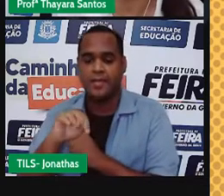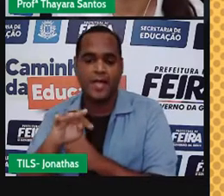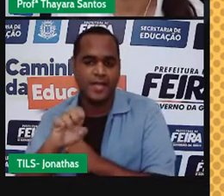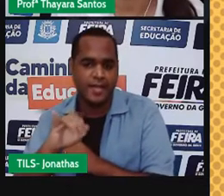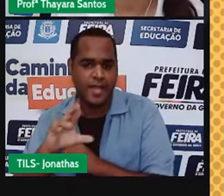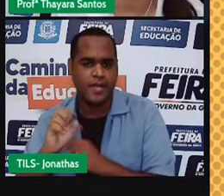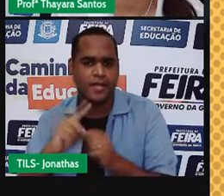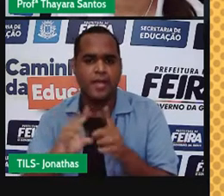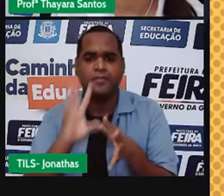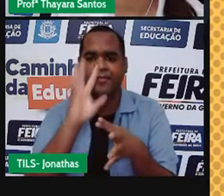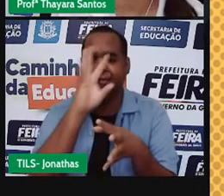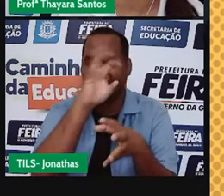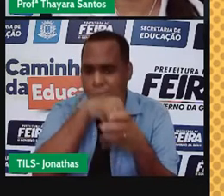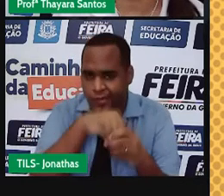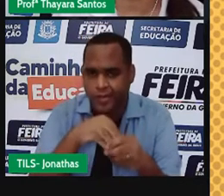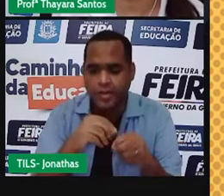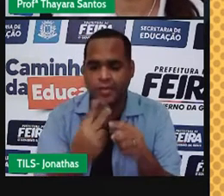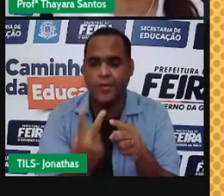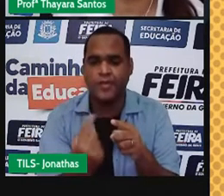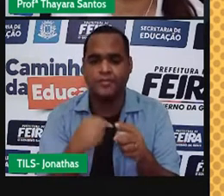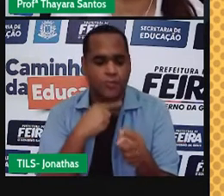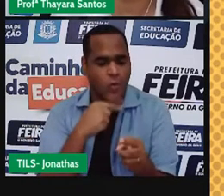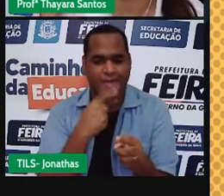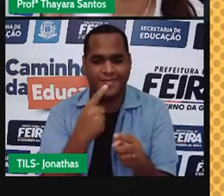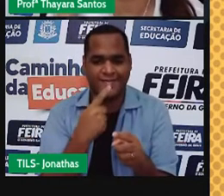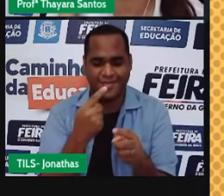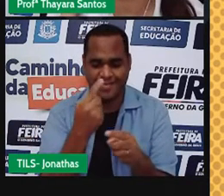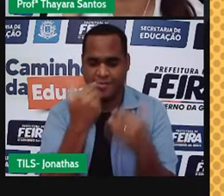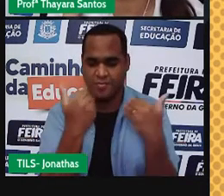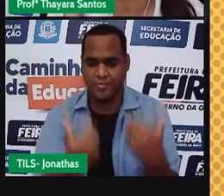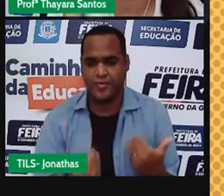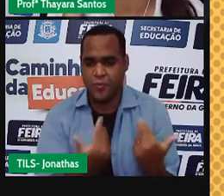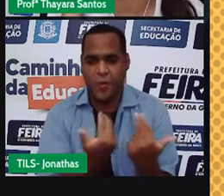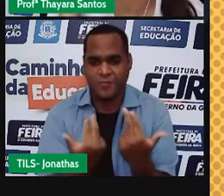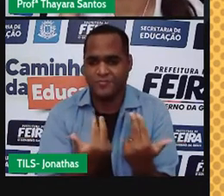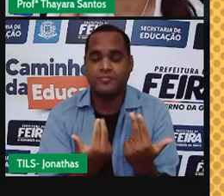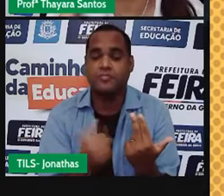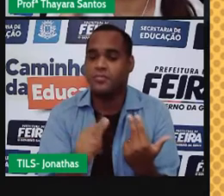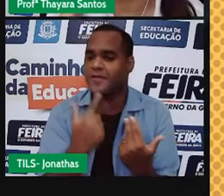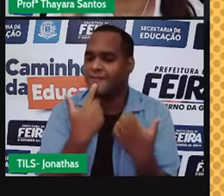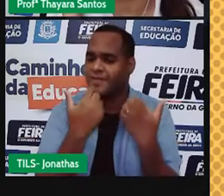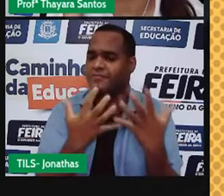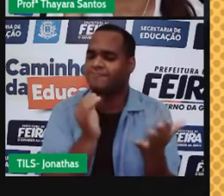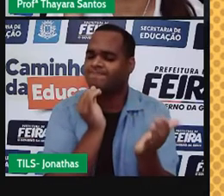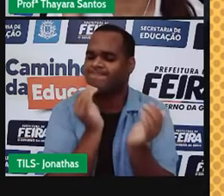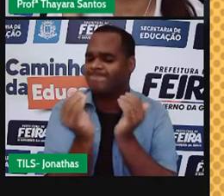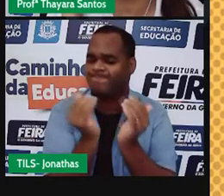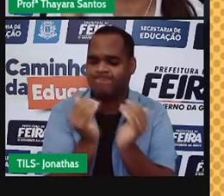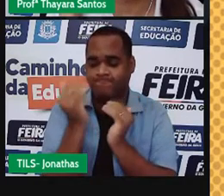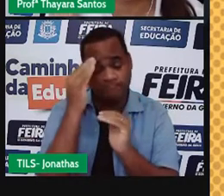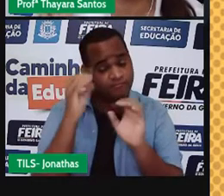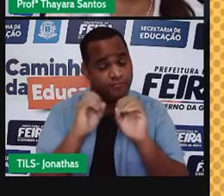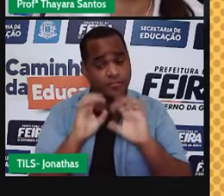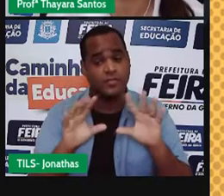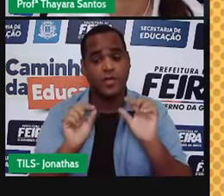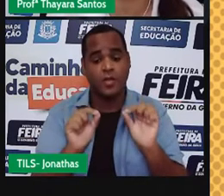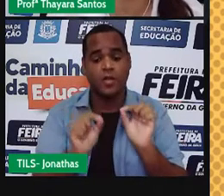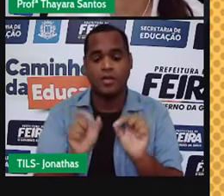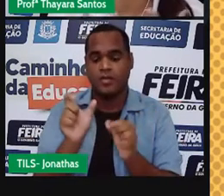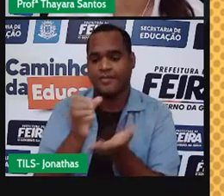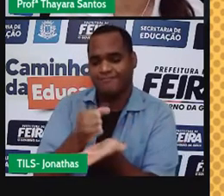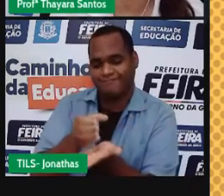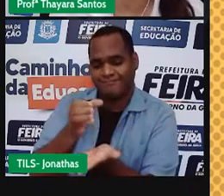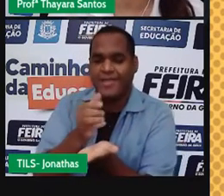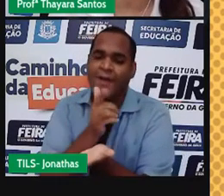internet habilidade que diz que dois corpos não ocupam o mesmo espaço ao mesmo tempo eu dei até alguns exemplos para vocês falando sobre um